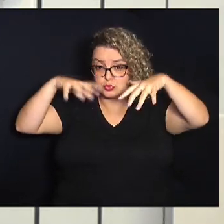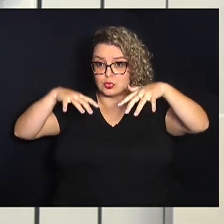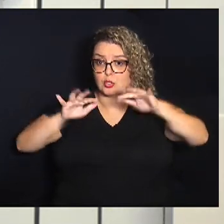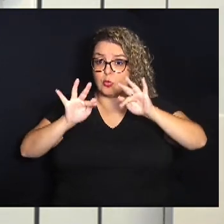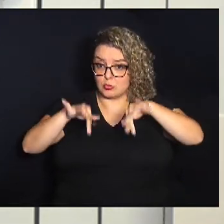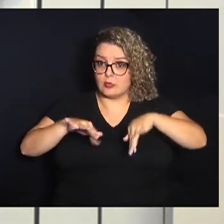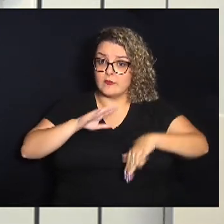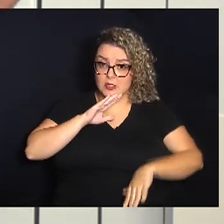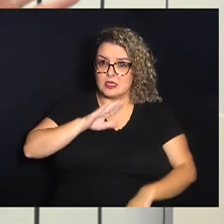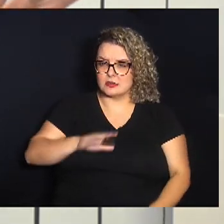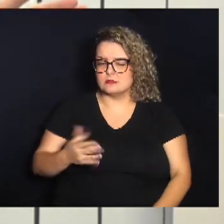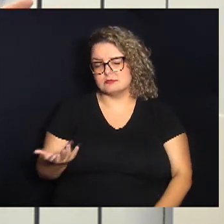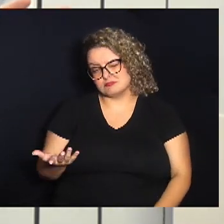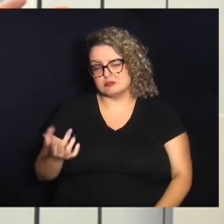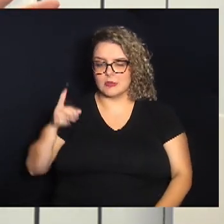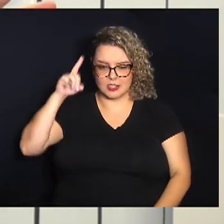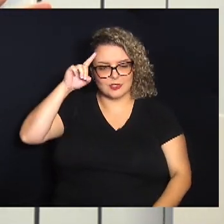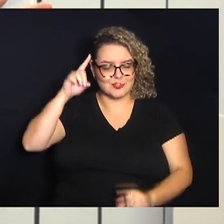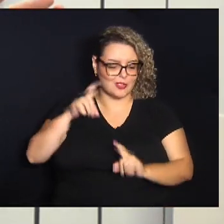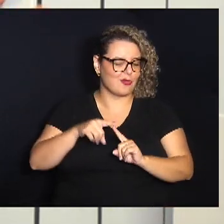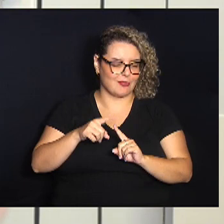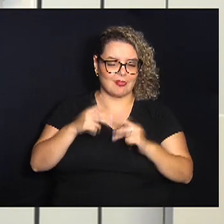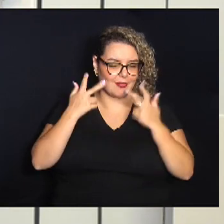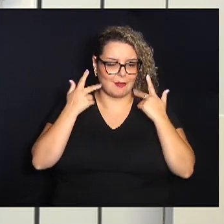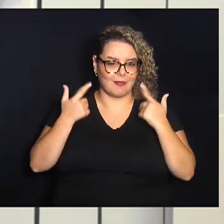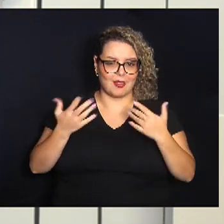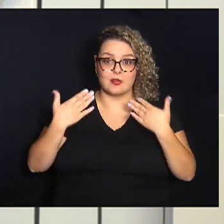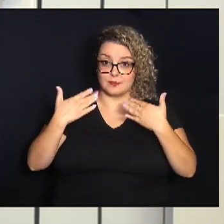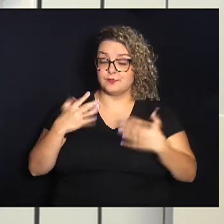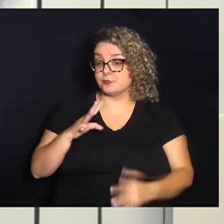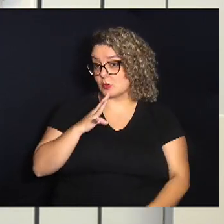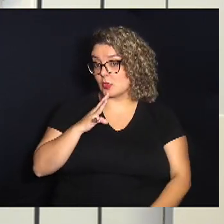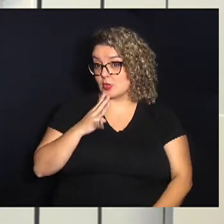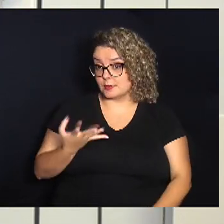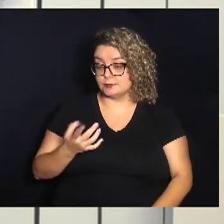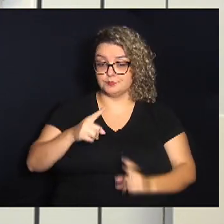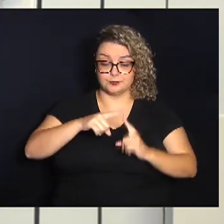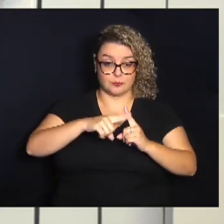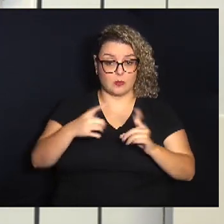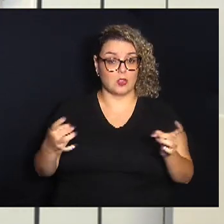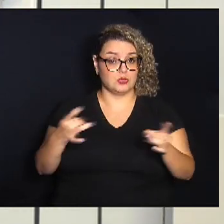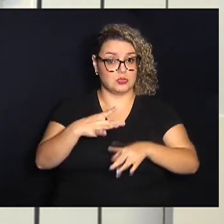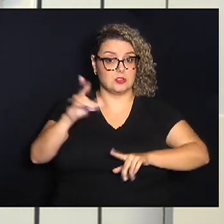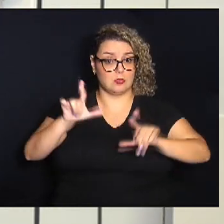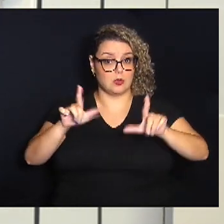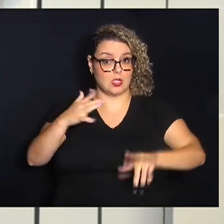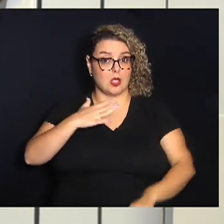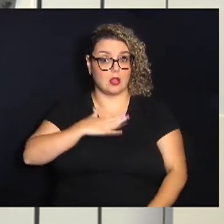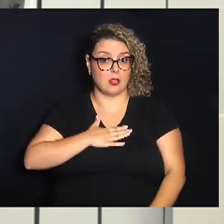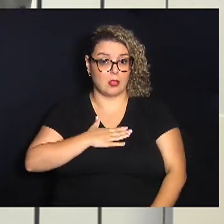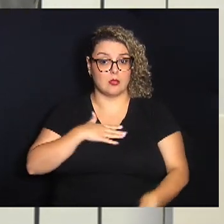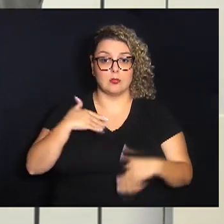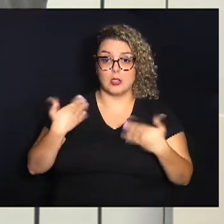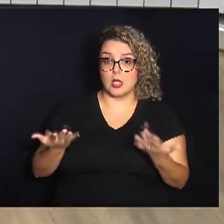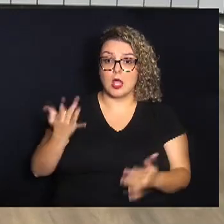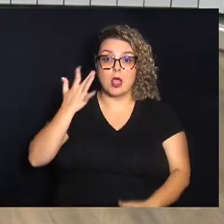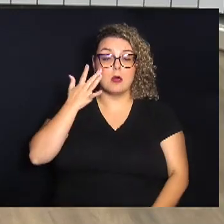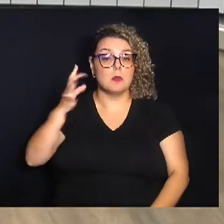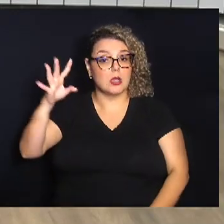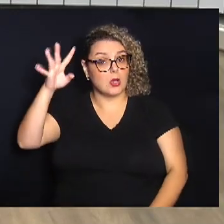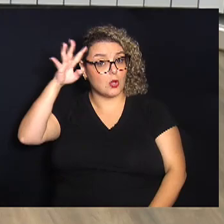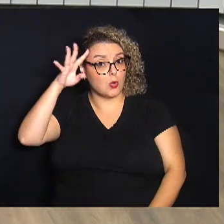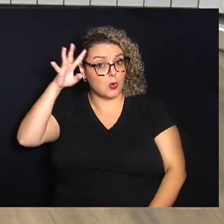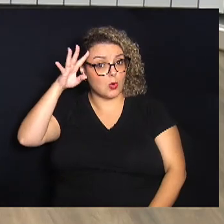da tarde, aquele dia típico de verão que a gente já conhece. Sobre as temperaturas, elas já estão aqui na minha tela. Amanhã,